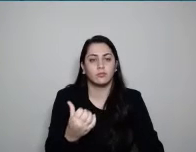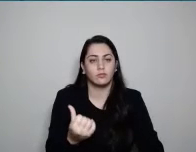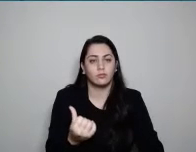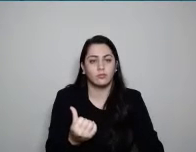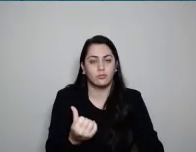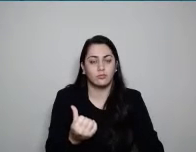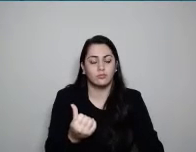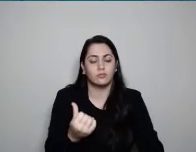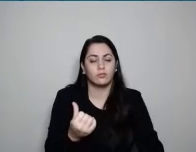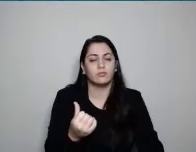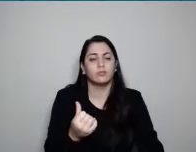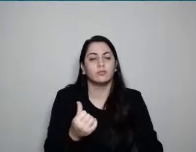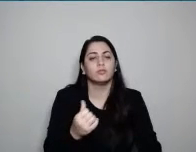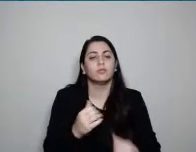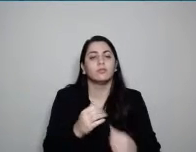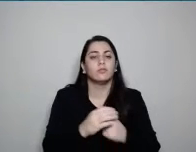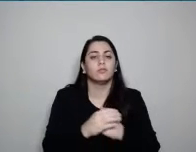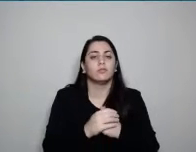CIO